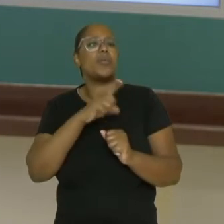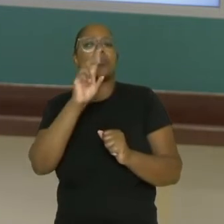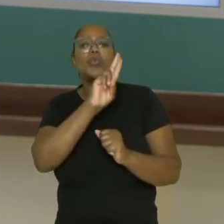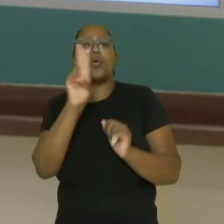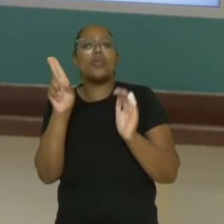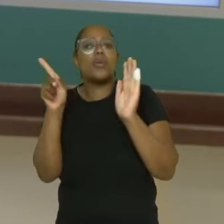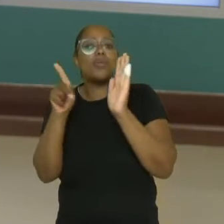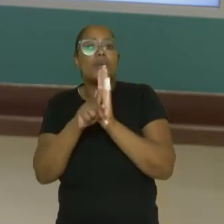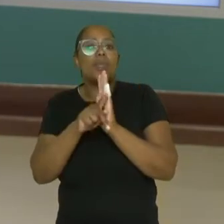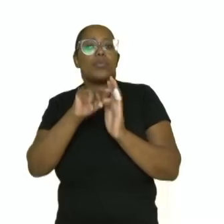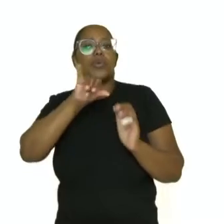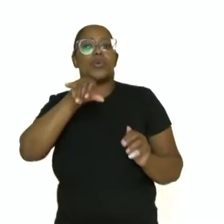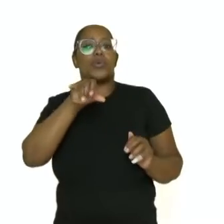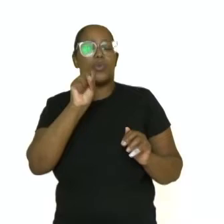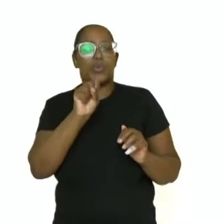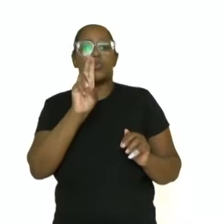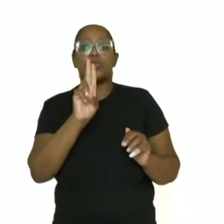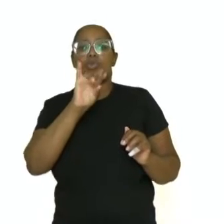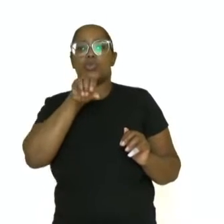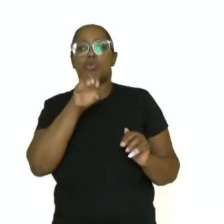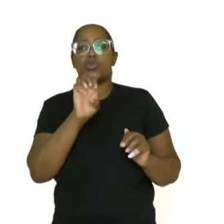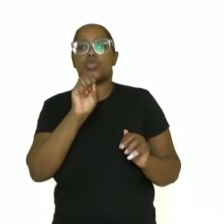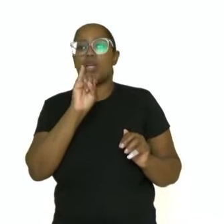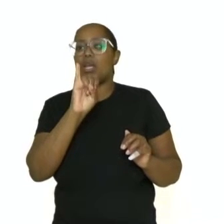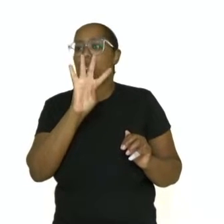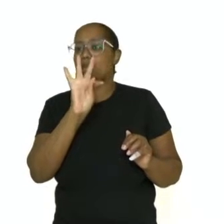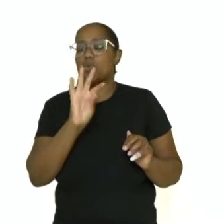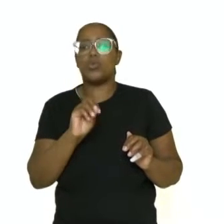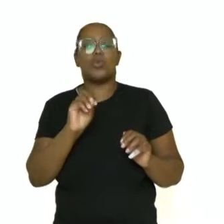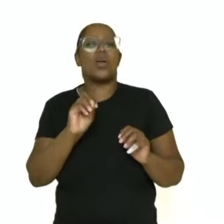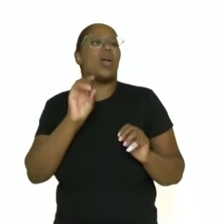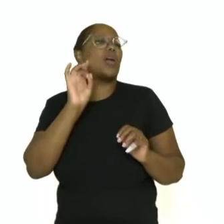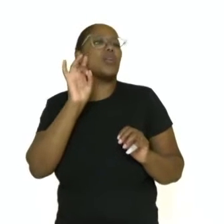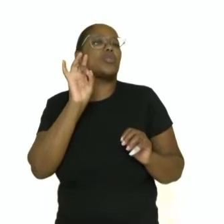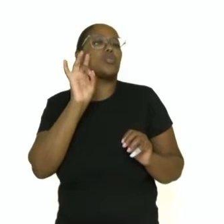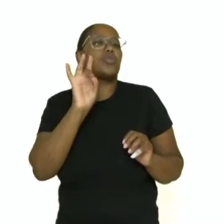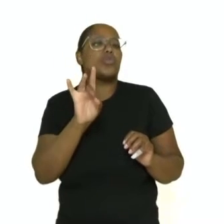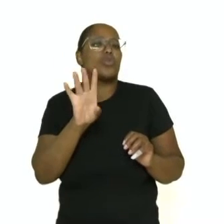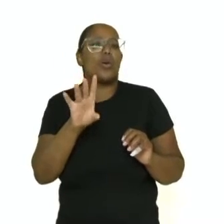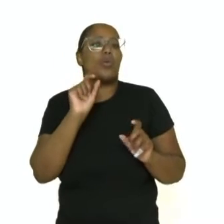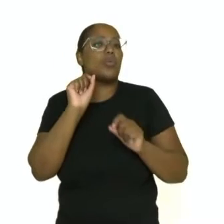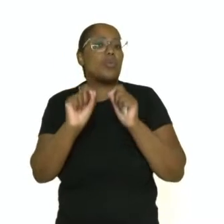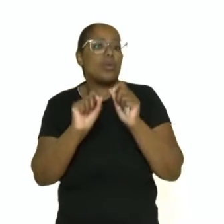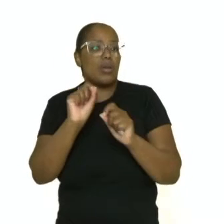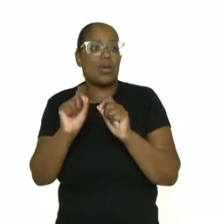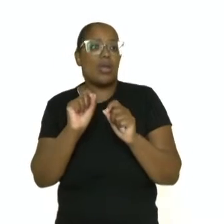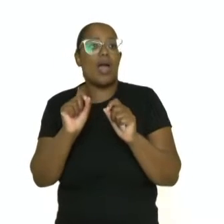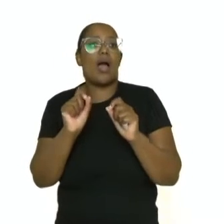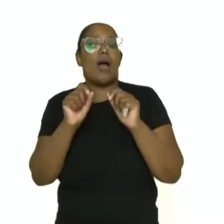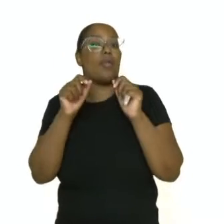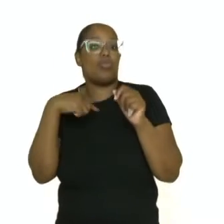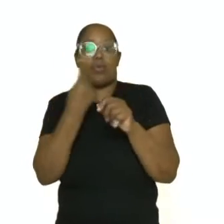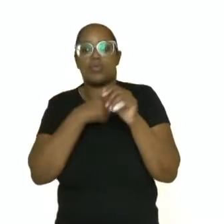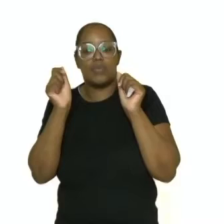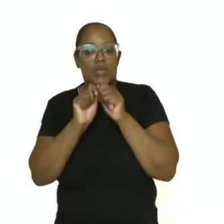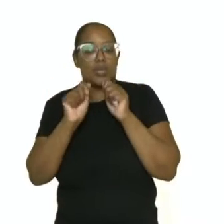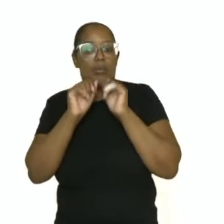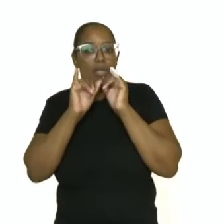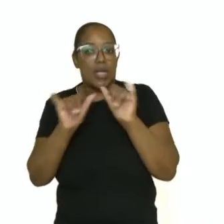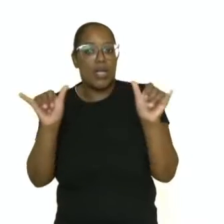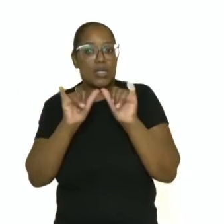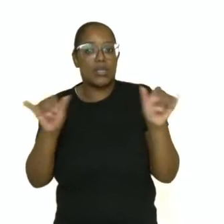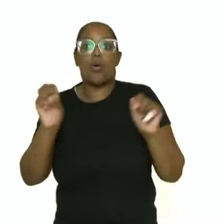sujeito desta oração, tá bom? Sujeito é sobre o qual se faz uma declaração ou